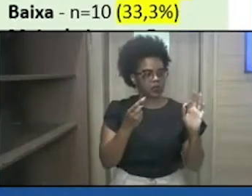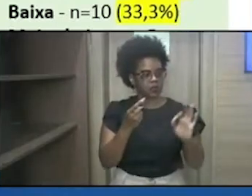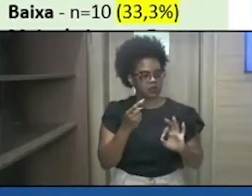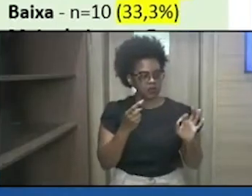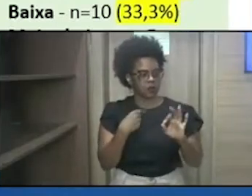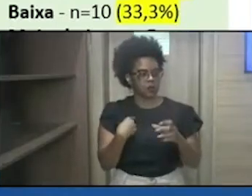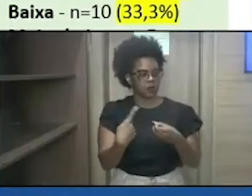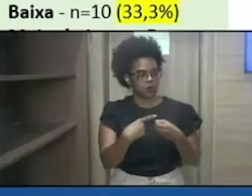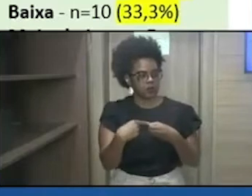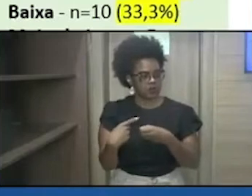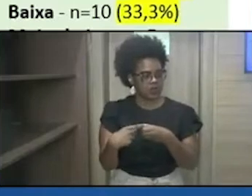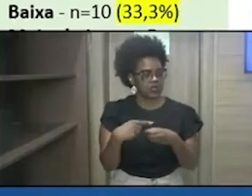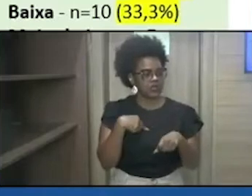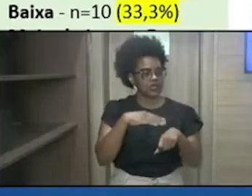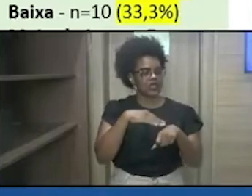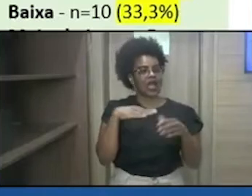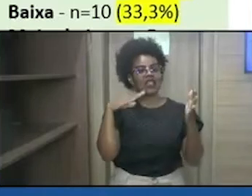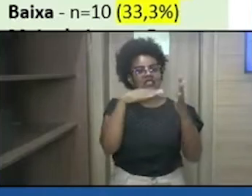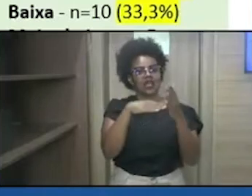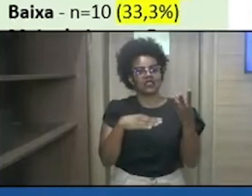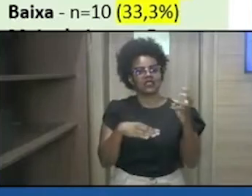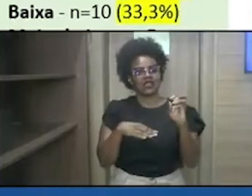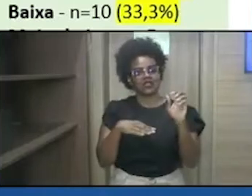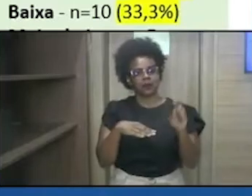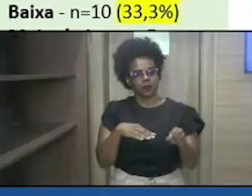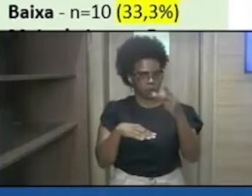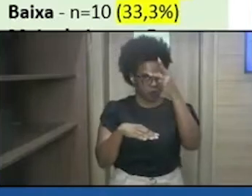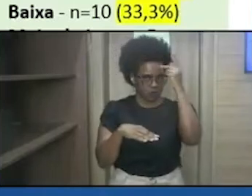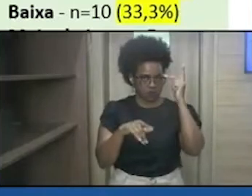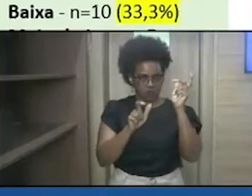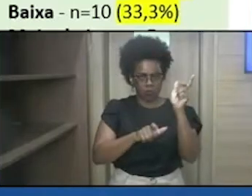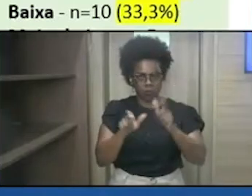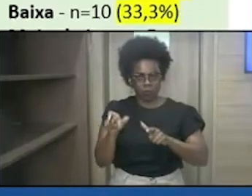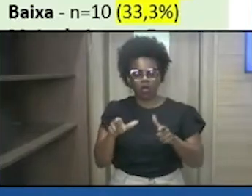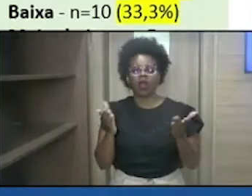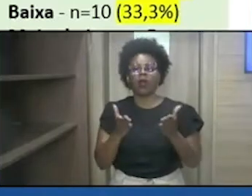dos municípios de até 30 mil habitantes. E tivemos aí um